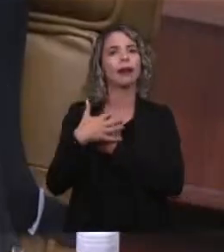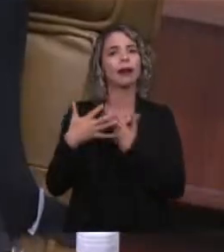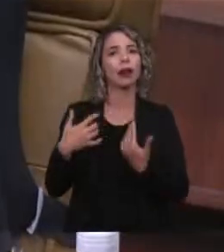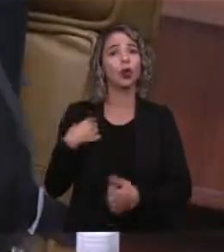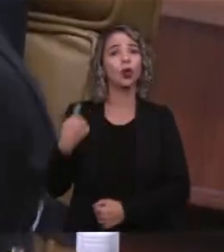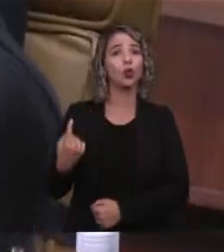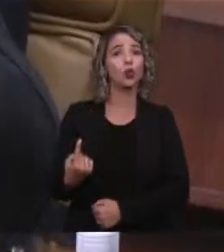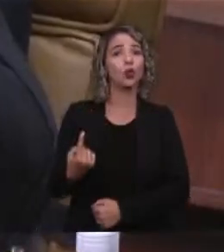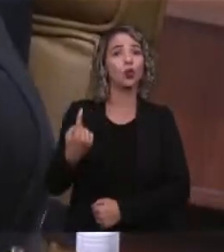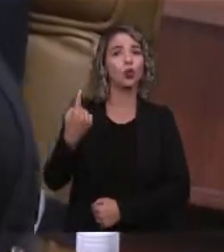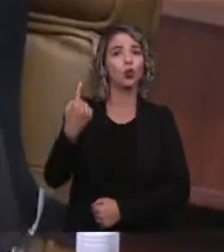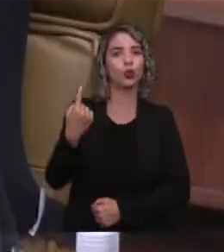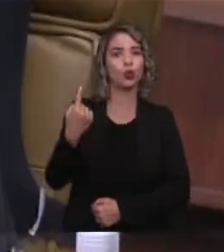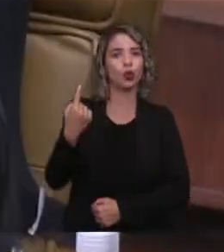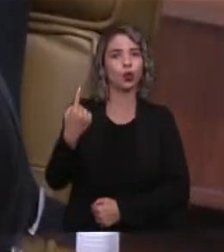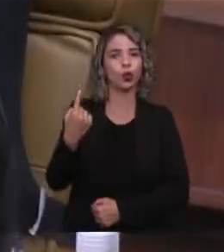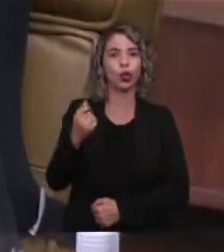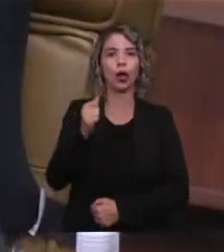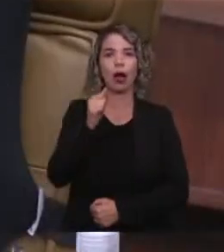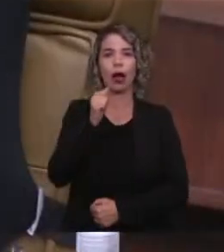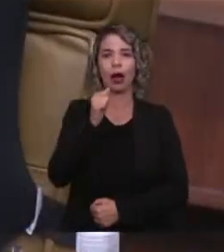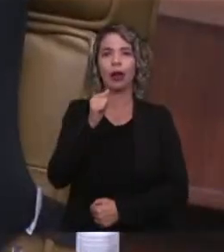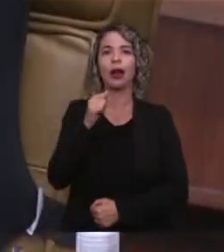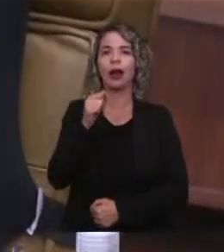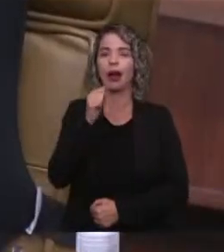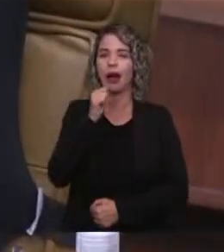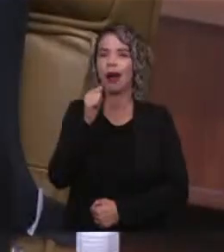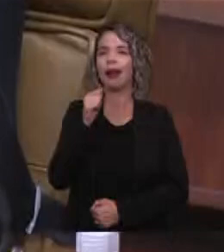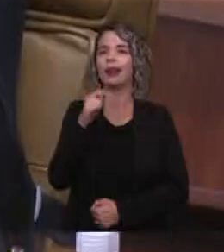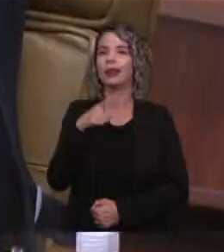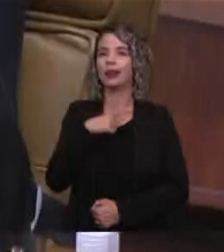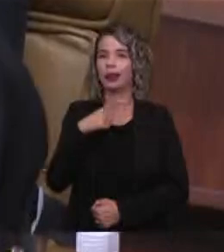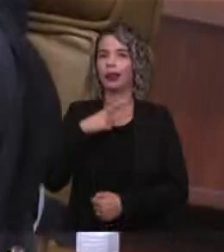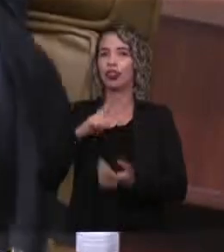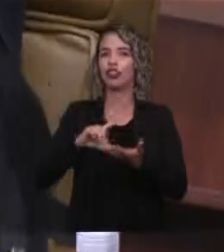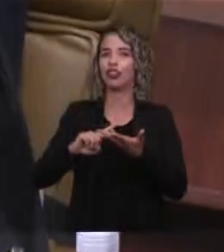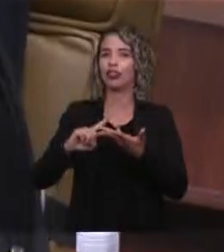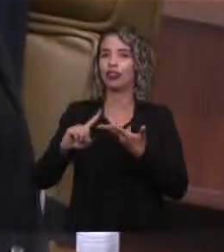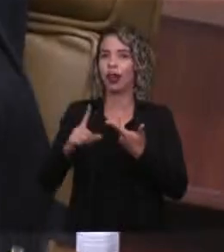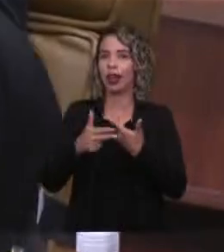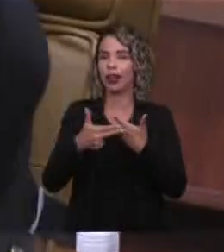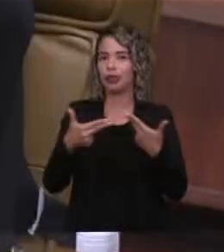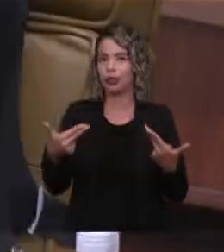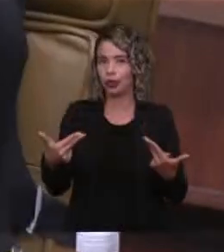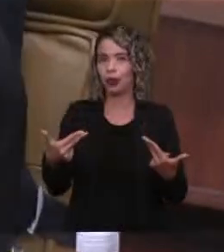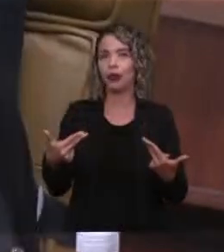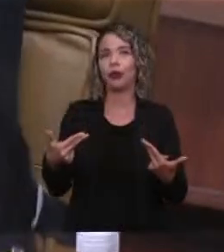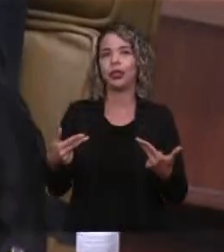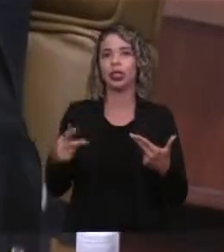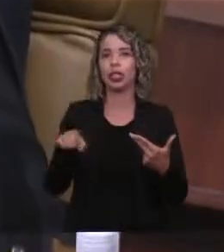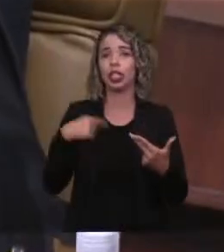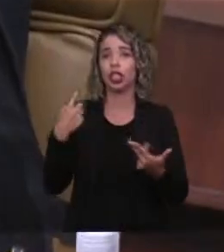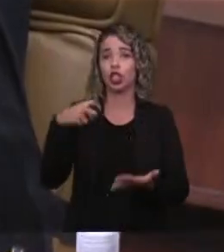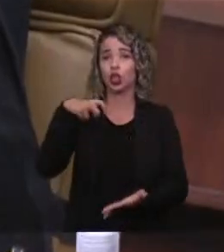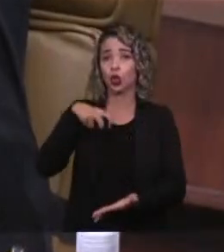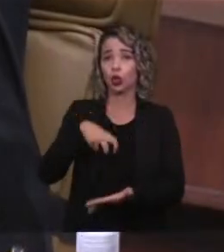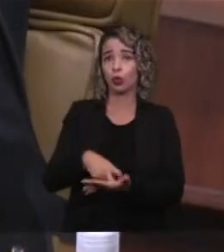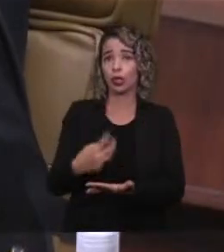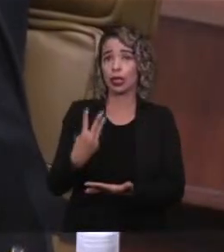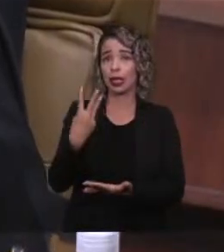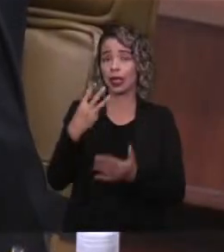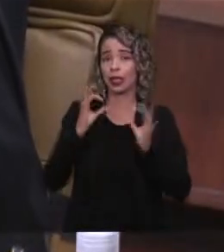Ele é o único, ainda que com as diversas matizes, nós, em algum sentido, condenamos por 3